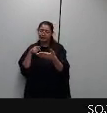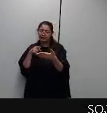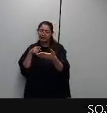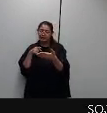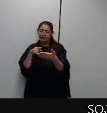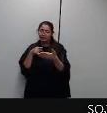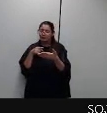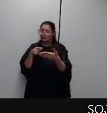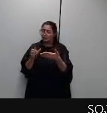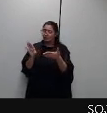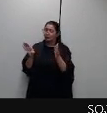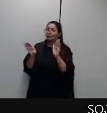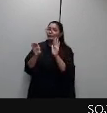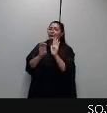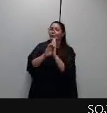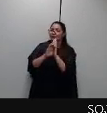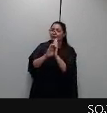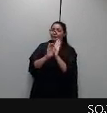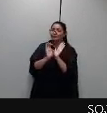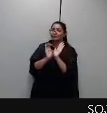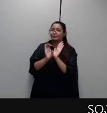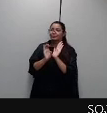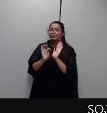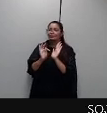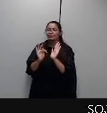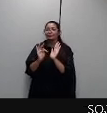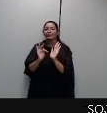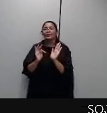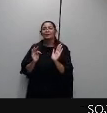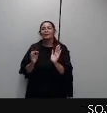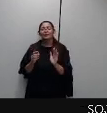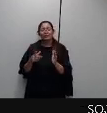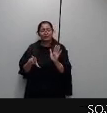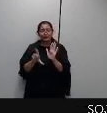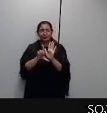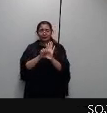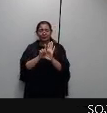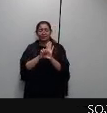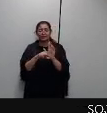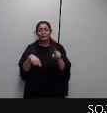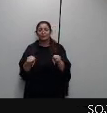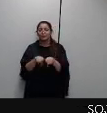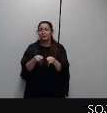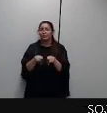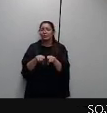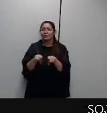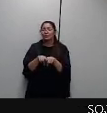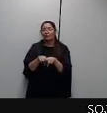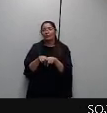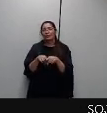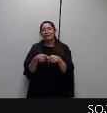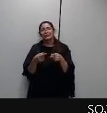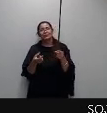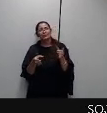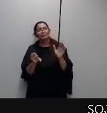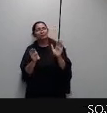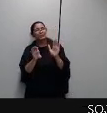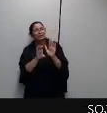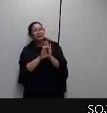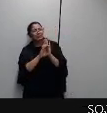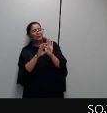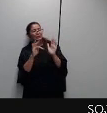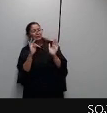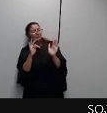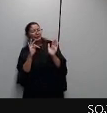Nacional da lei de execução fiscal e da lei de recuperação de empresas do Código Tributário Nacional vai destacar o